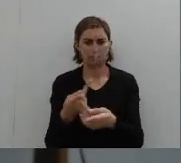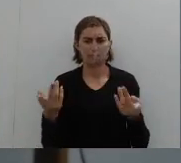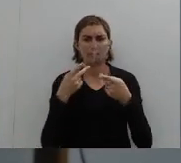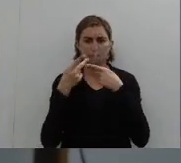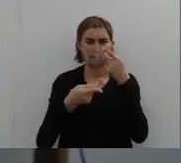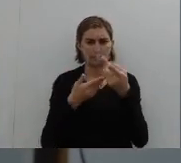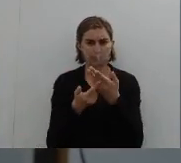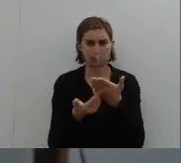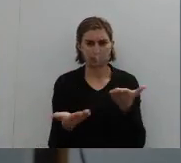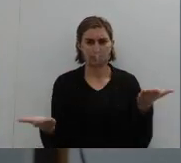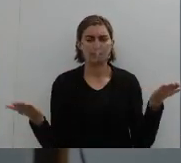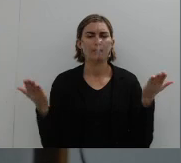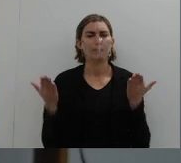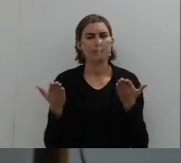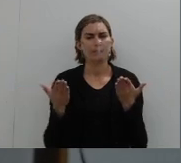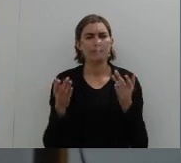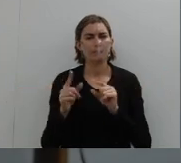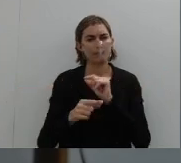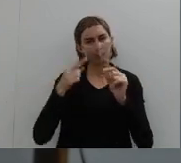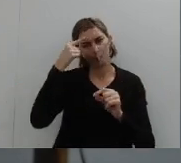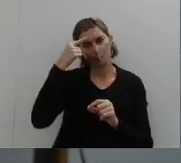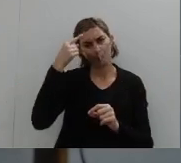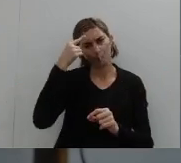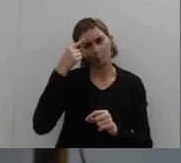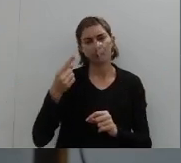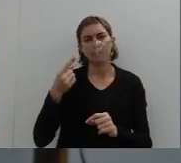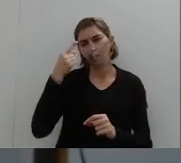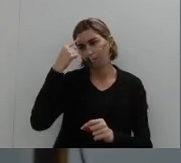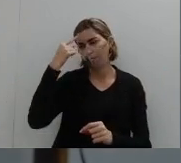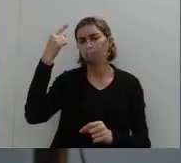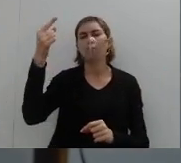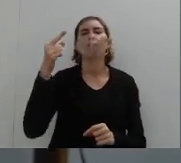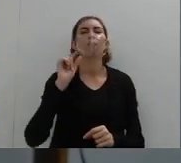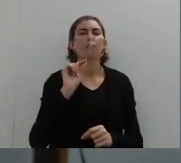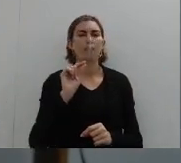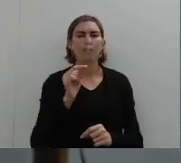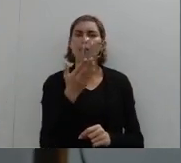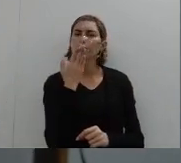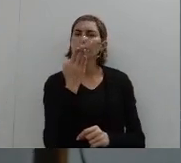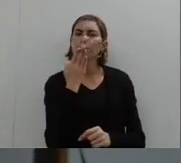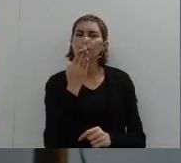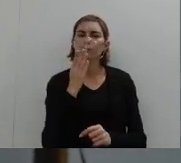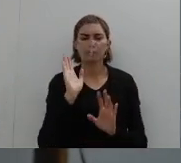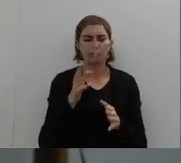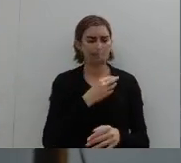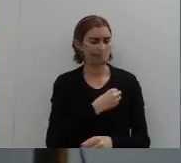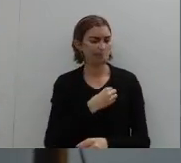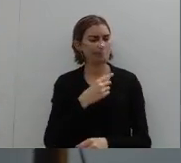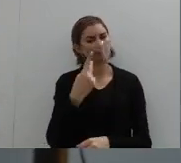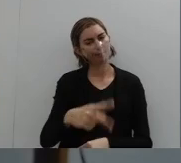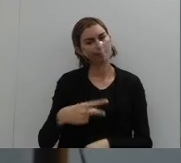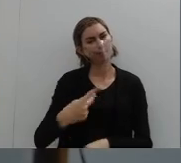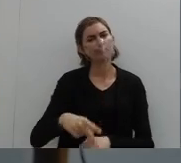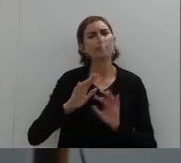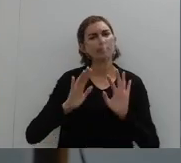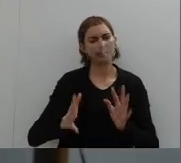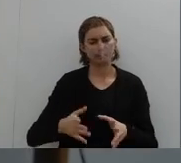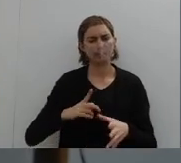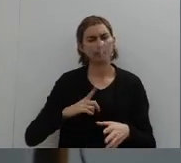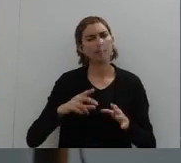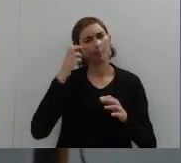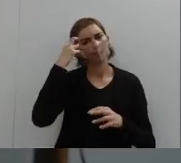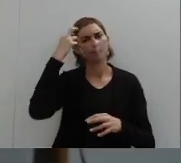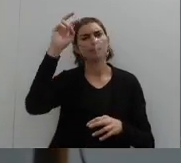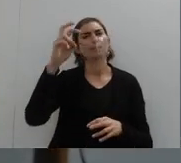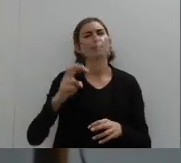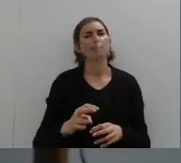vocês que pensem numa ideia de que os indígenas já viviam aqui, os indígenas já tinham sua